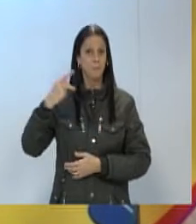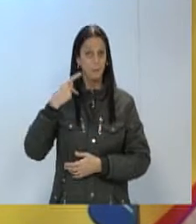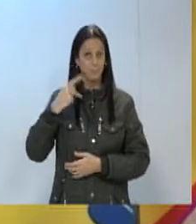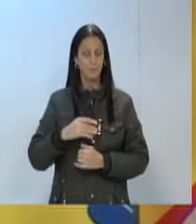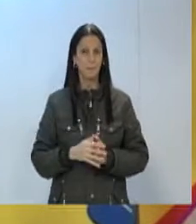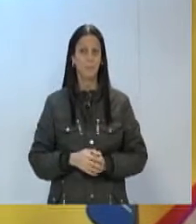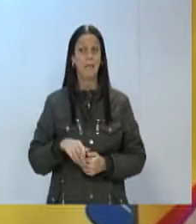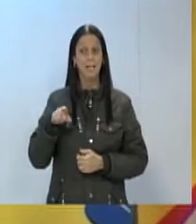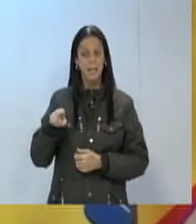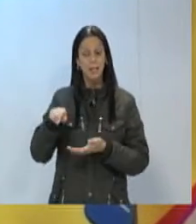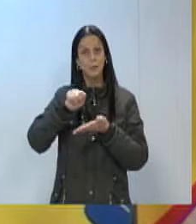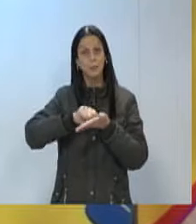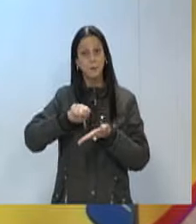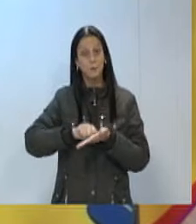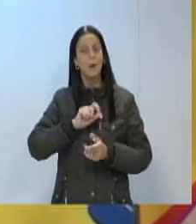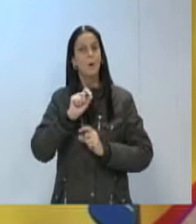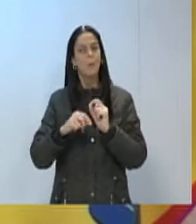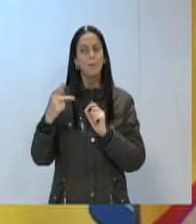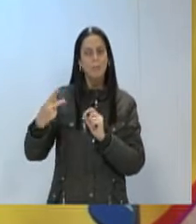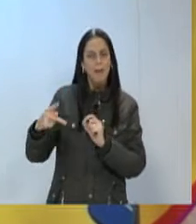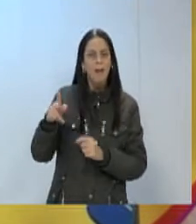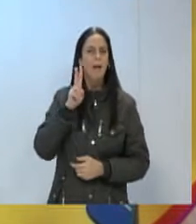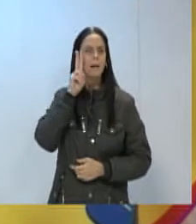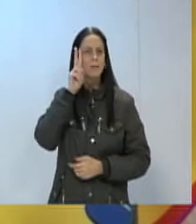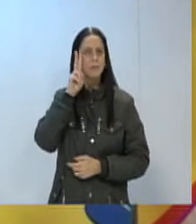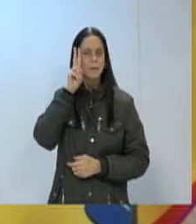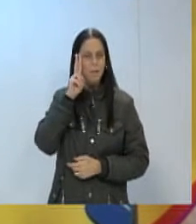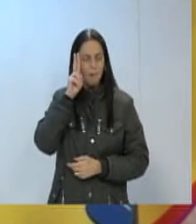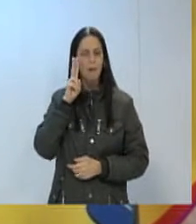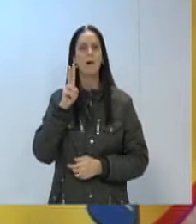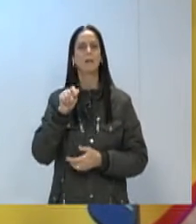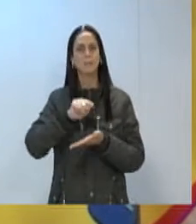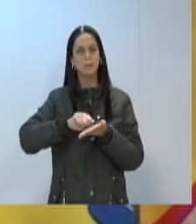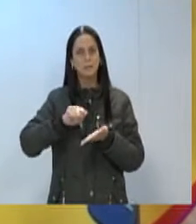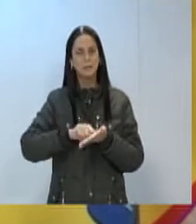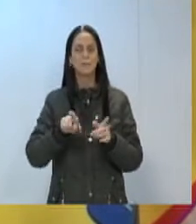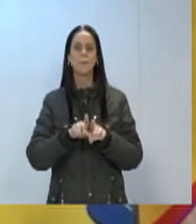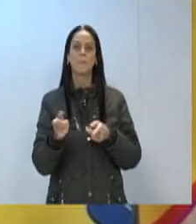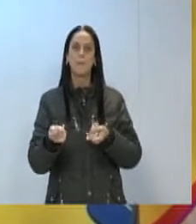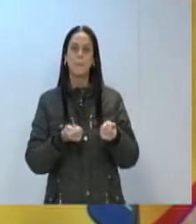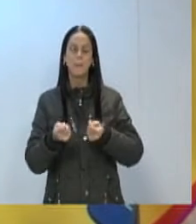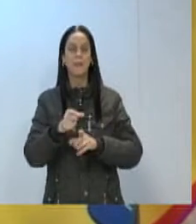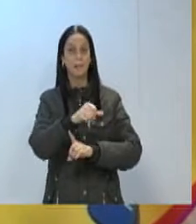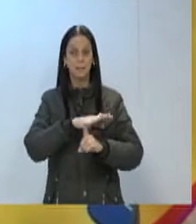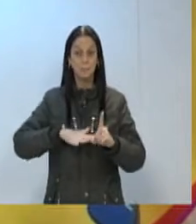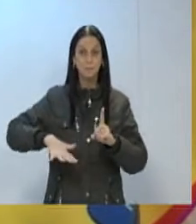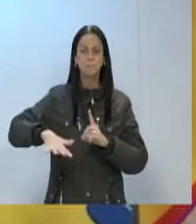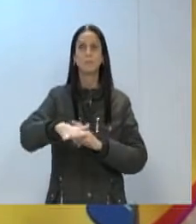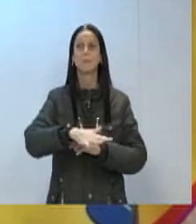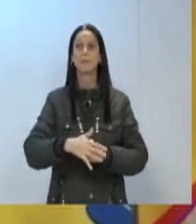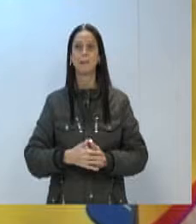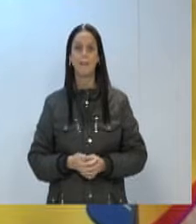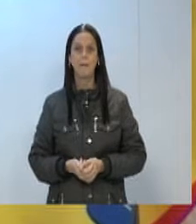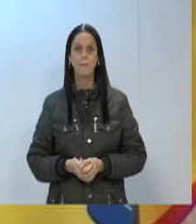nesse livro um pouco da sua história e obviamente o controle social da